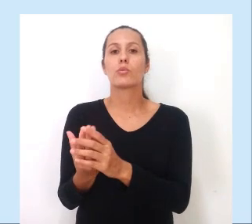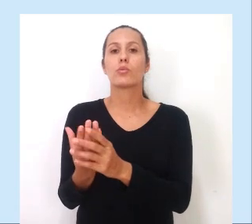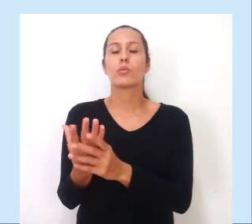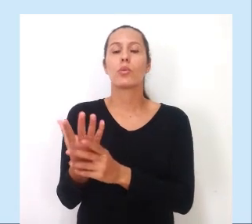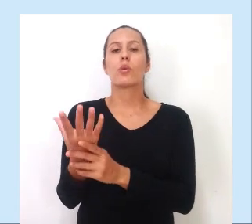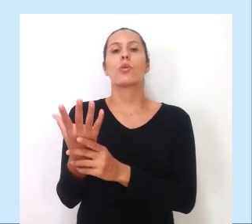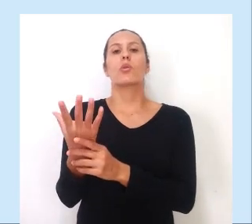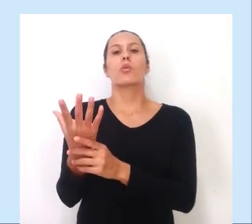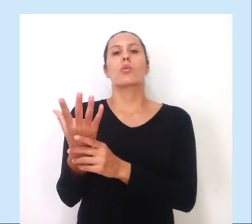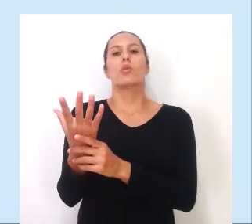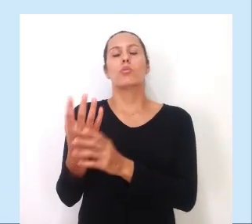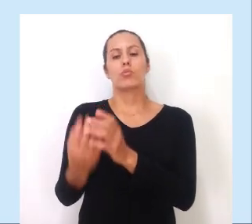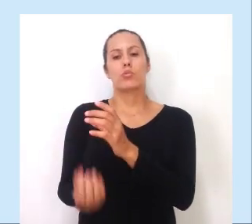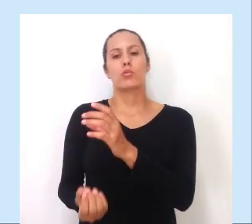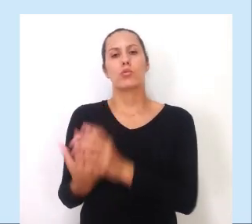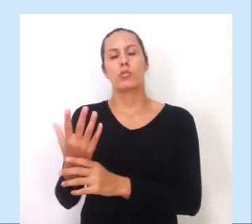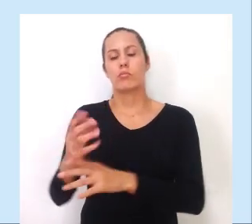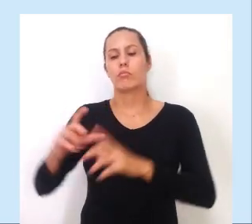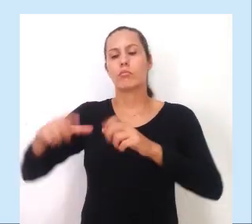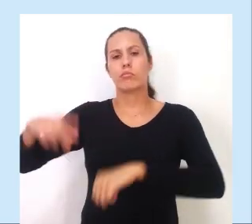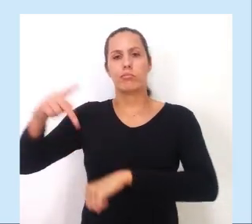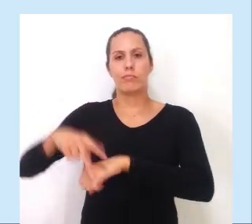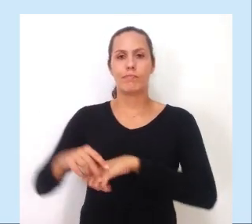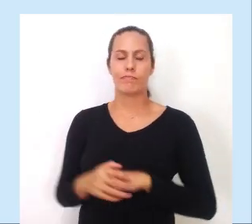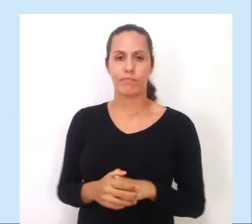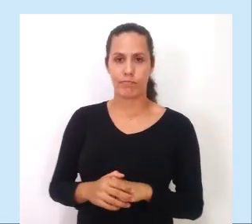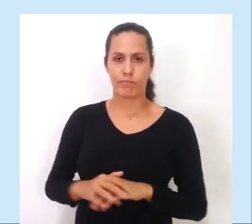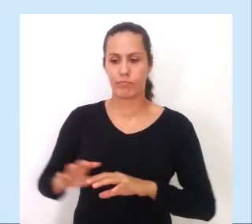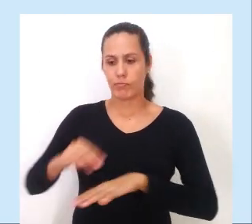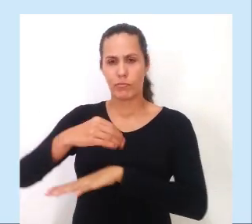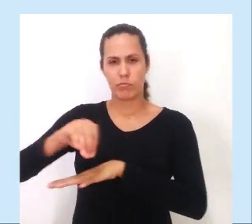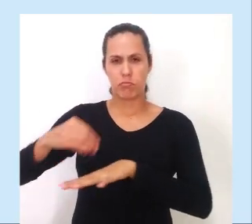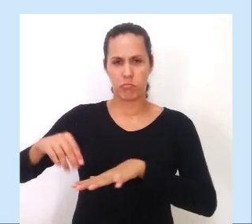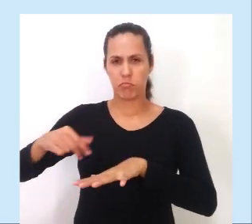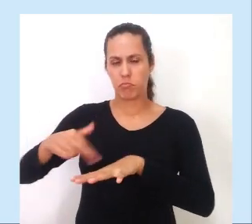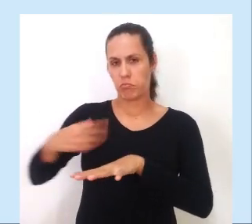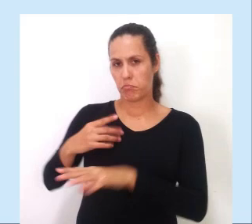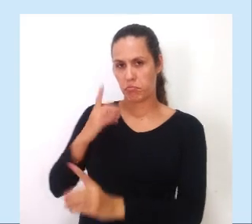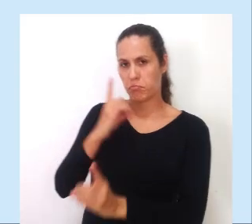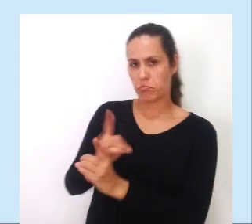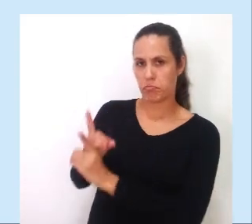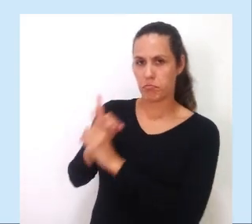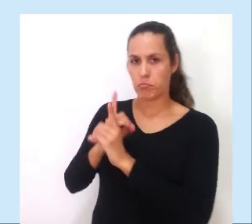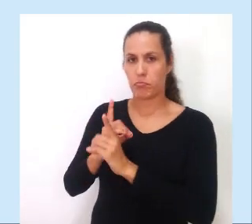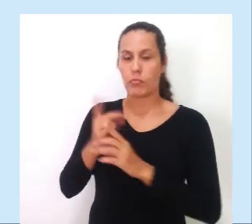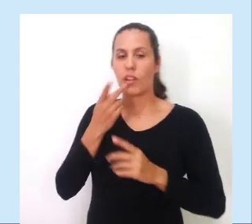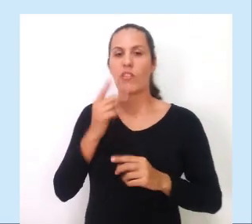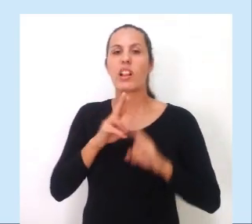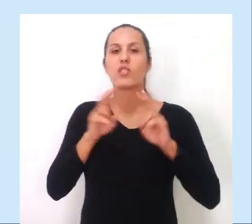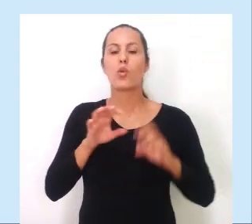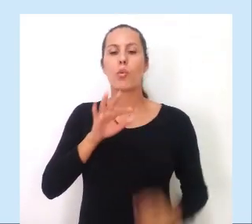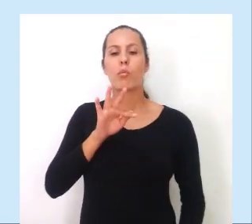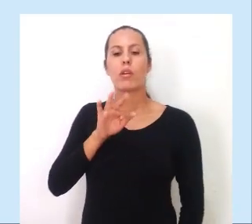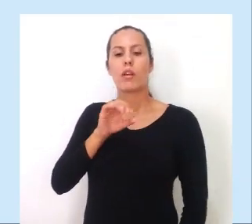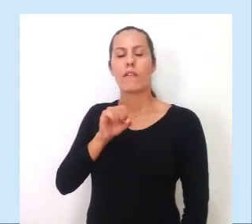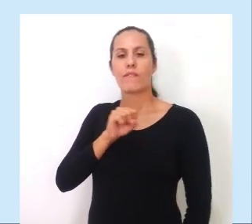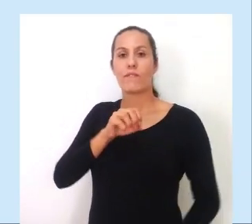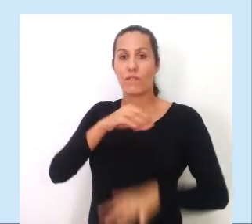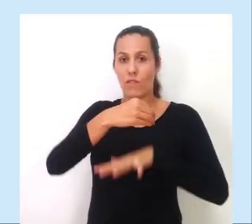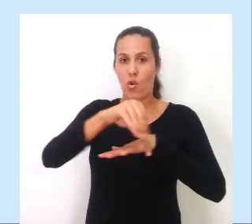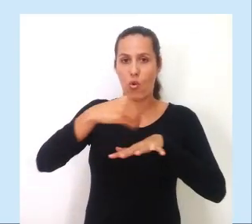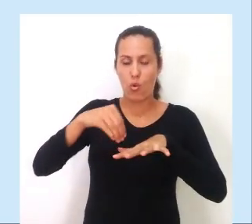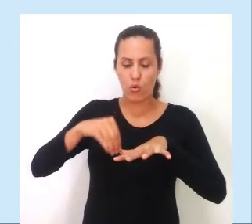que estava morta, ela venha a ressurgir de novo na superfície. Bom, pessoal, quando se fala